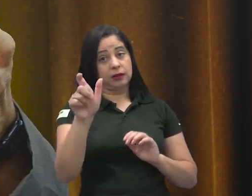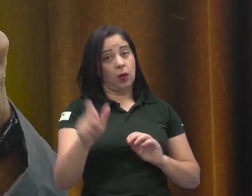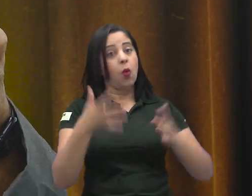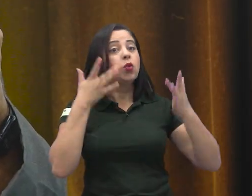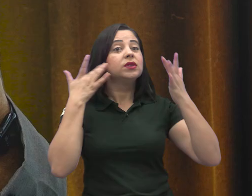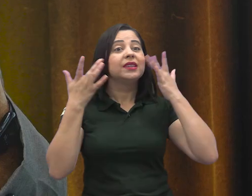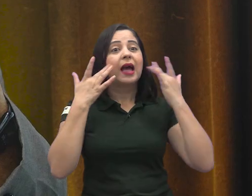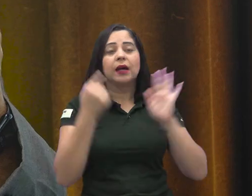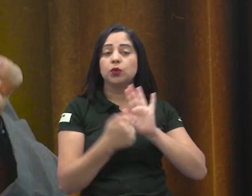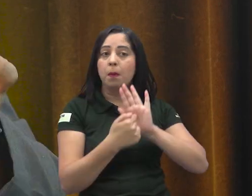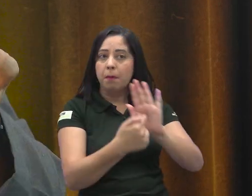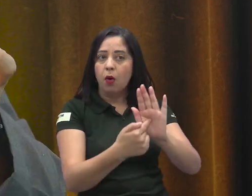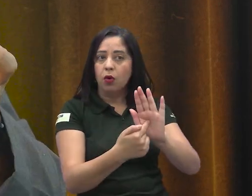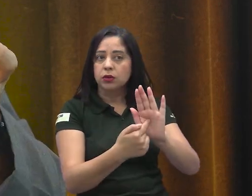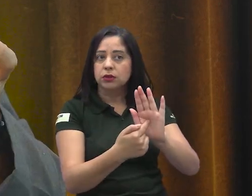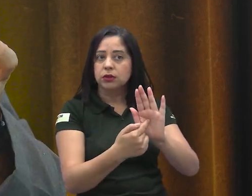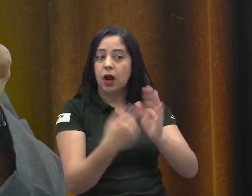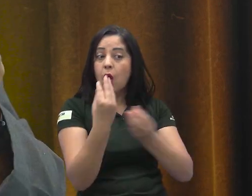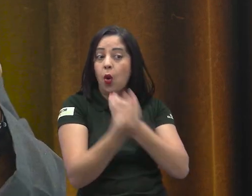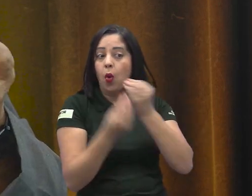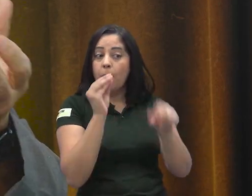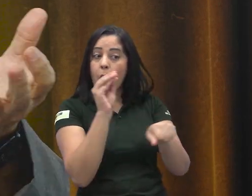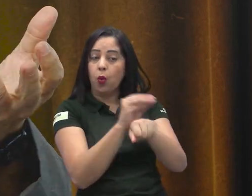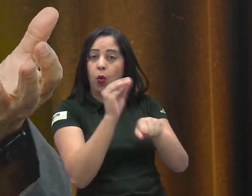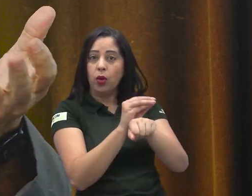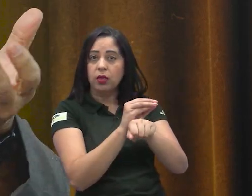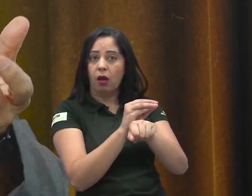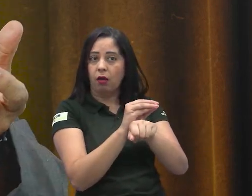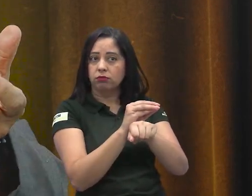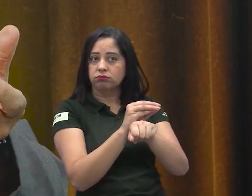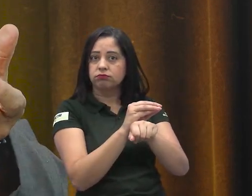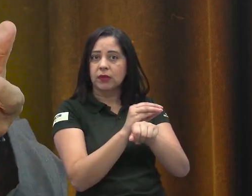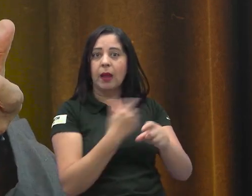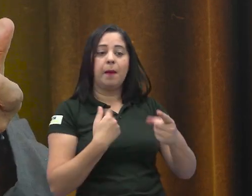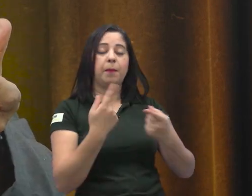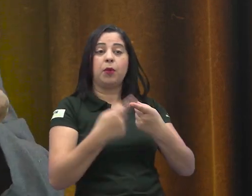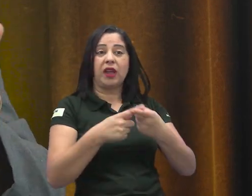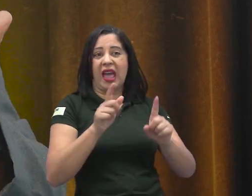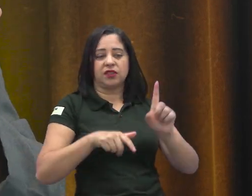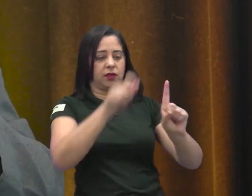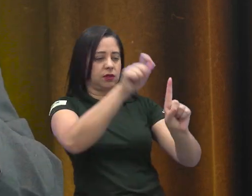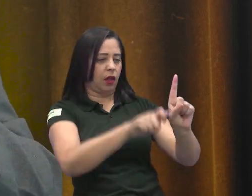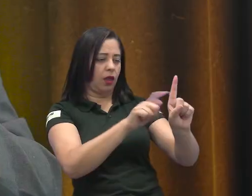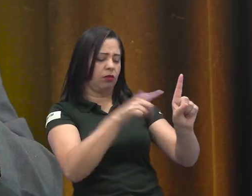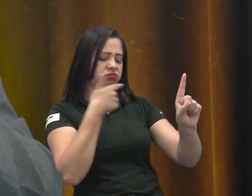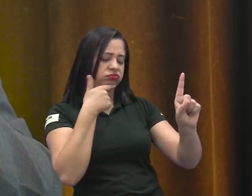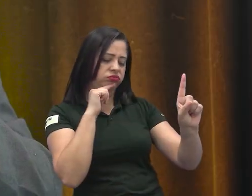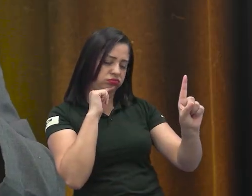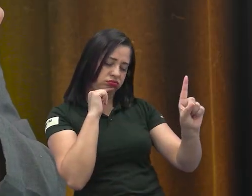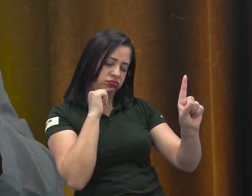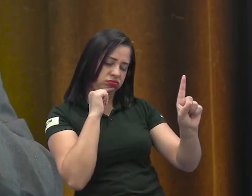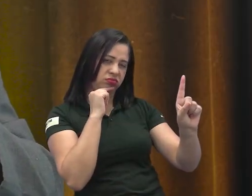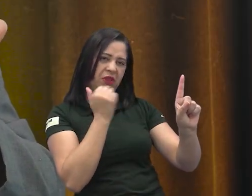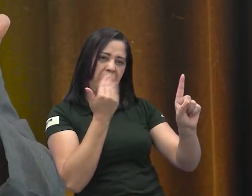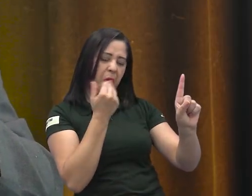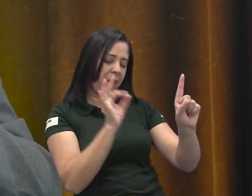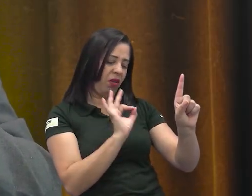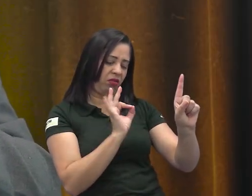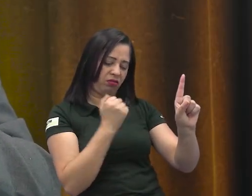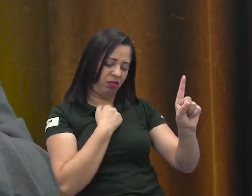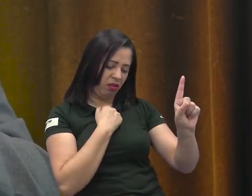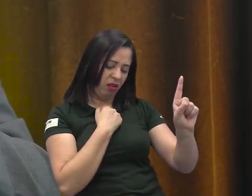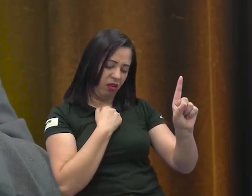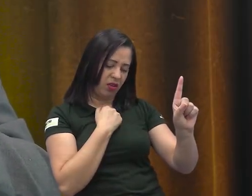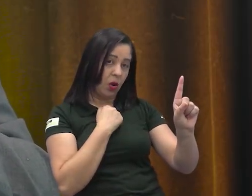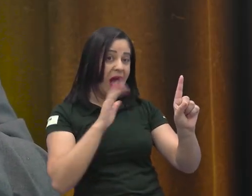retrata muito bem. É difícil cuidar do Alzheimer, porque uma hora eles estão amuados, não quer conversar, não quer comer, não quer falar nada, outra